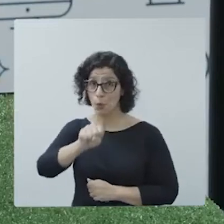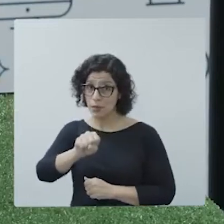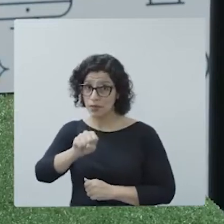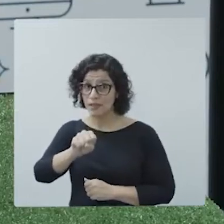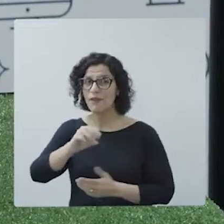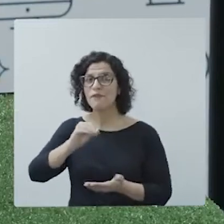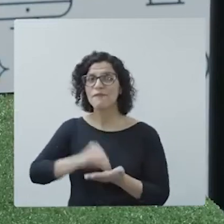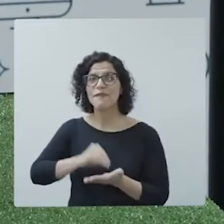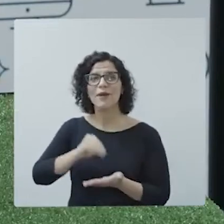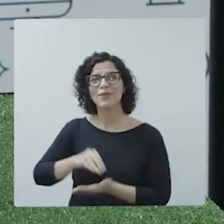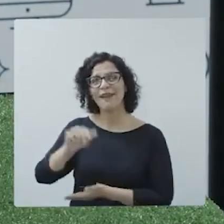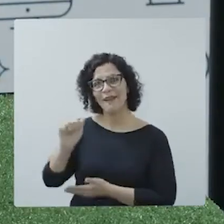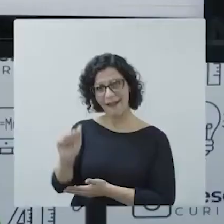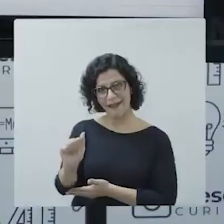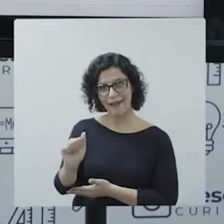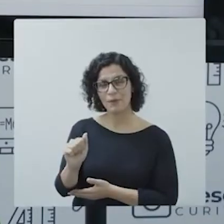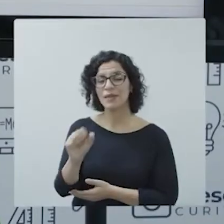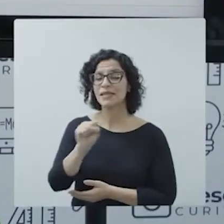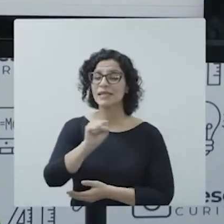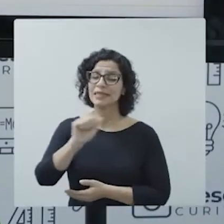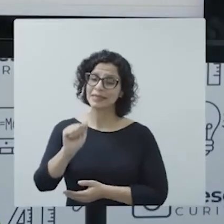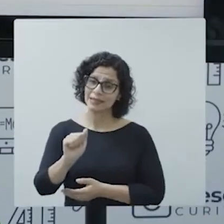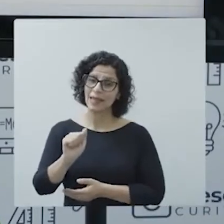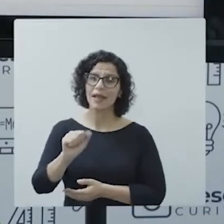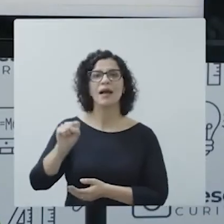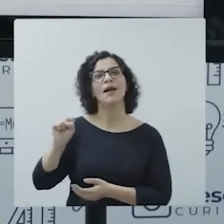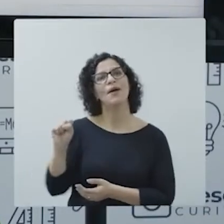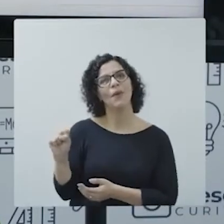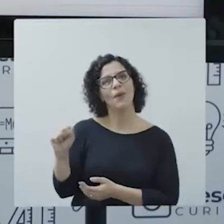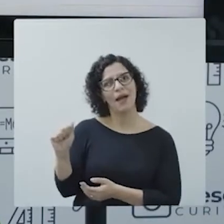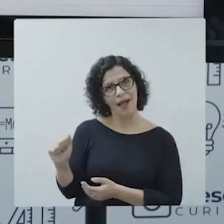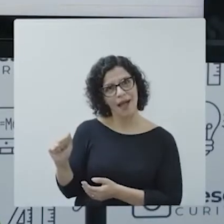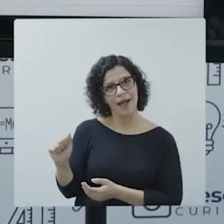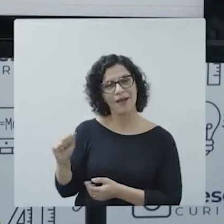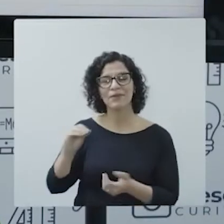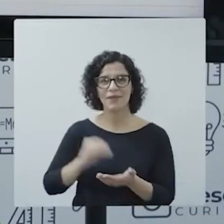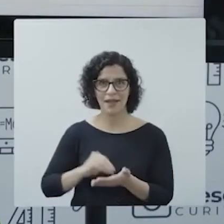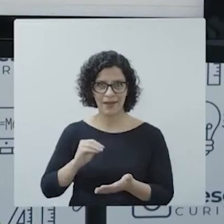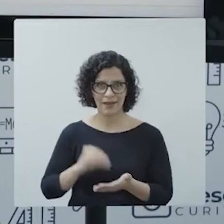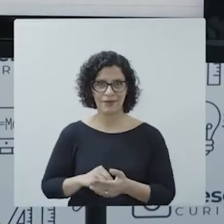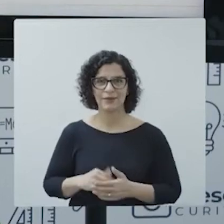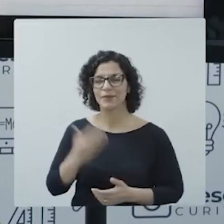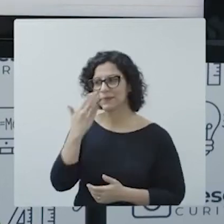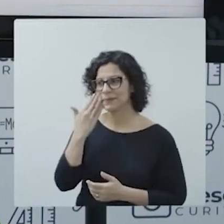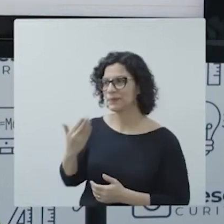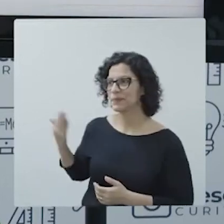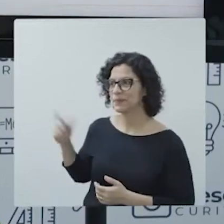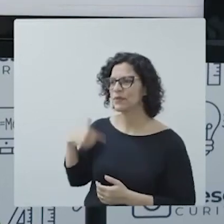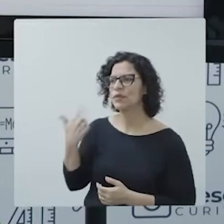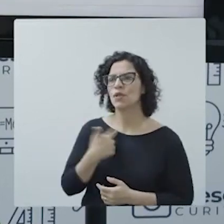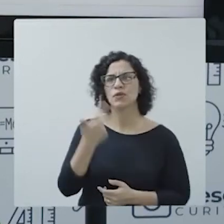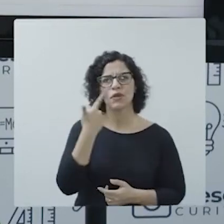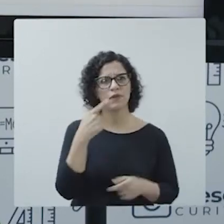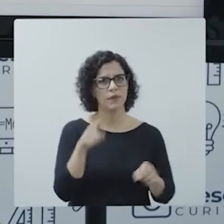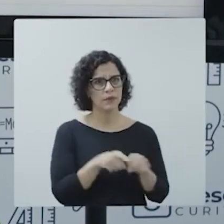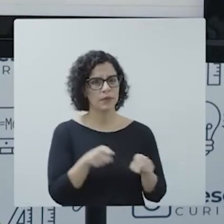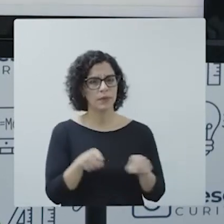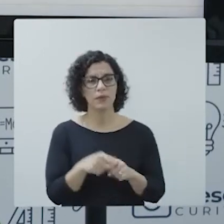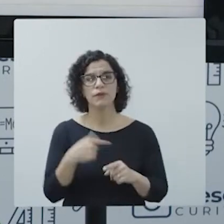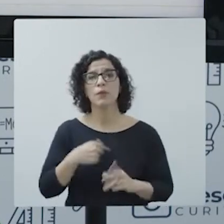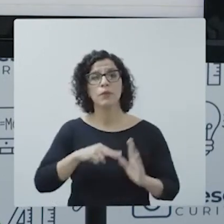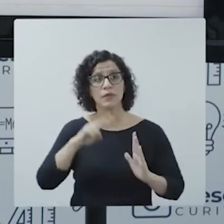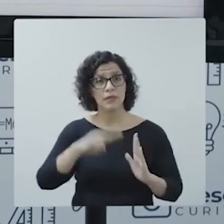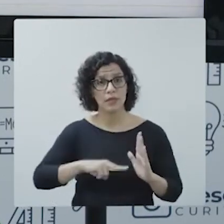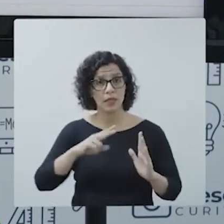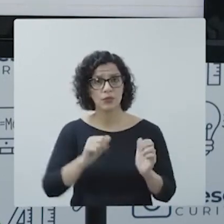raposa. E para formar o sa, precisa do a, que nós já vimos também. Então, vamos